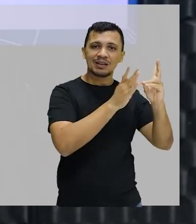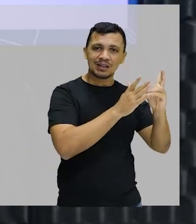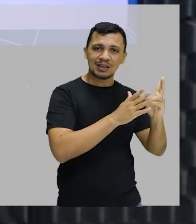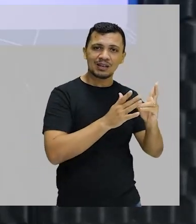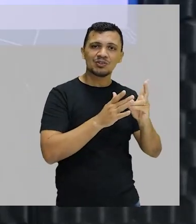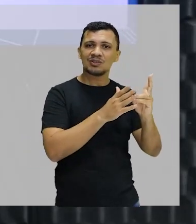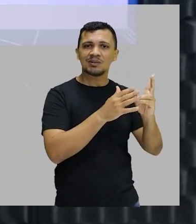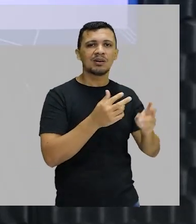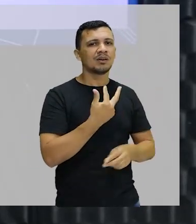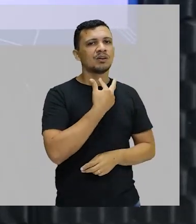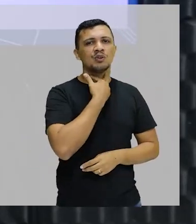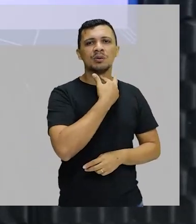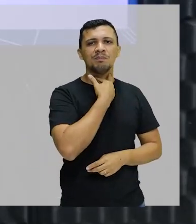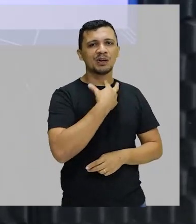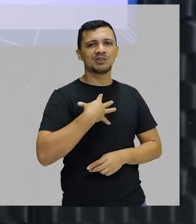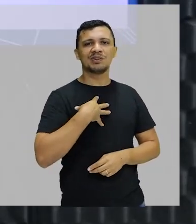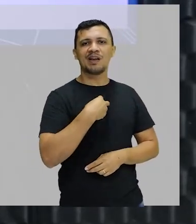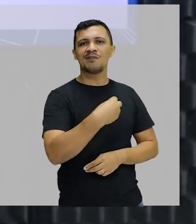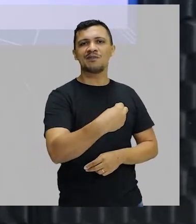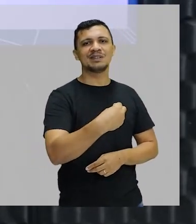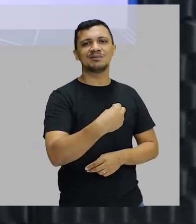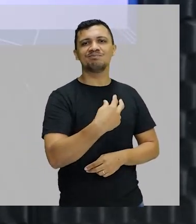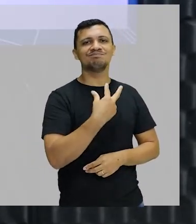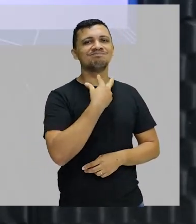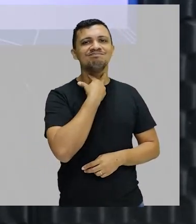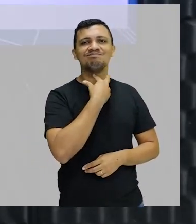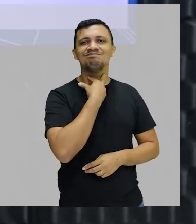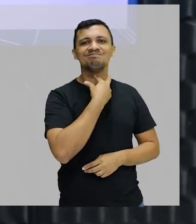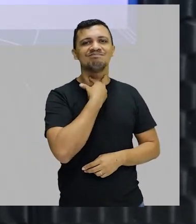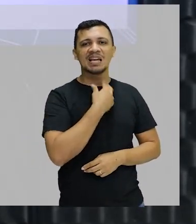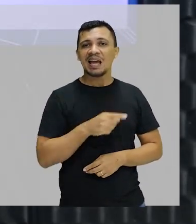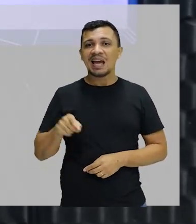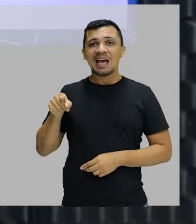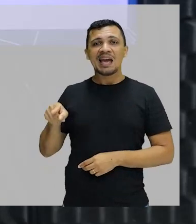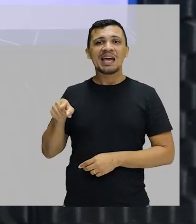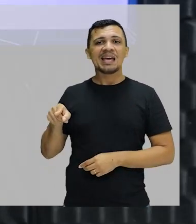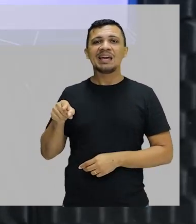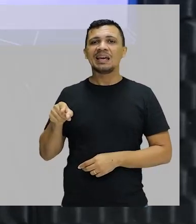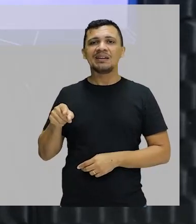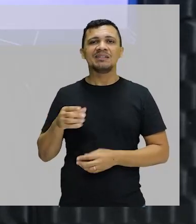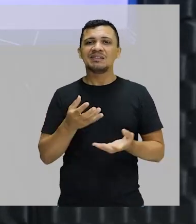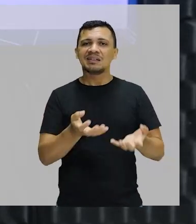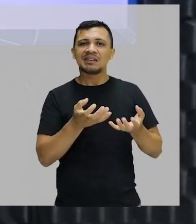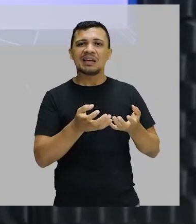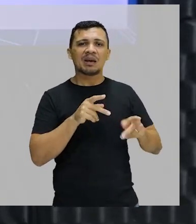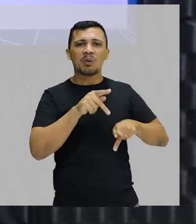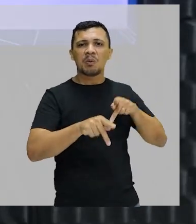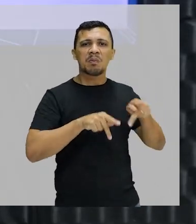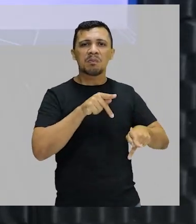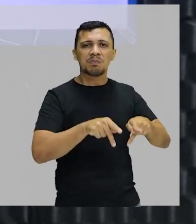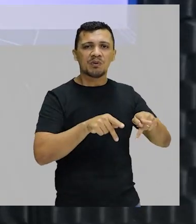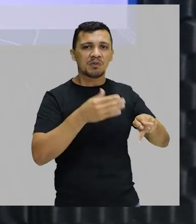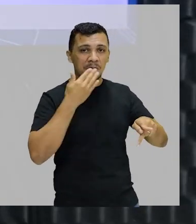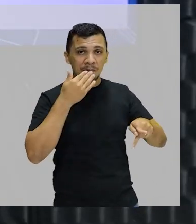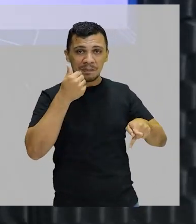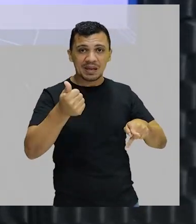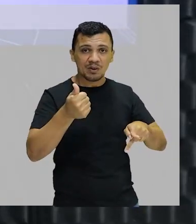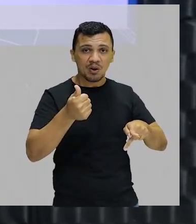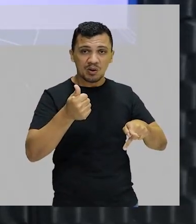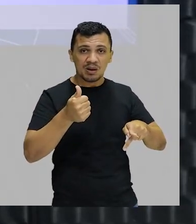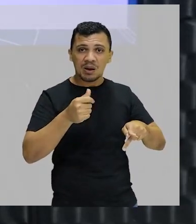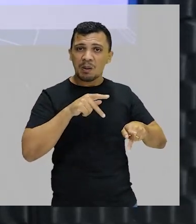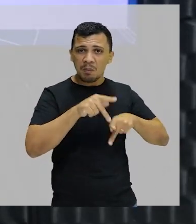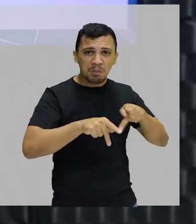médico aqui, o Renato Kell, que defendia o aperfeiçoamento da raça da nação brasileira através do embranquecimento da